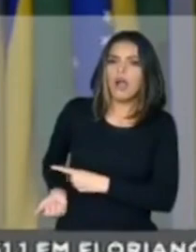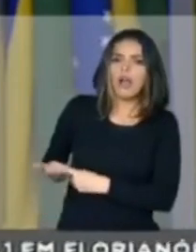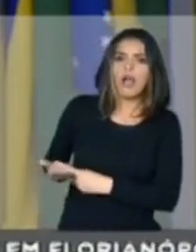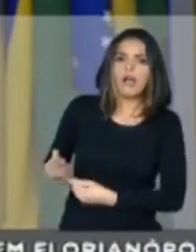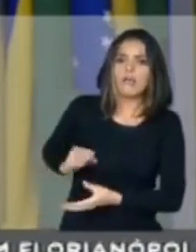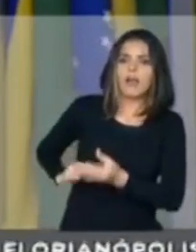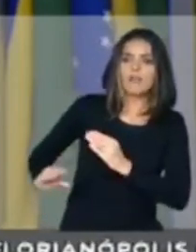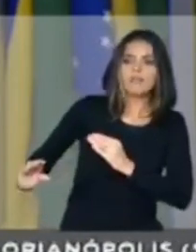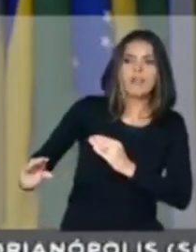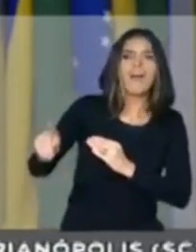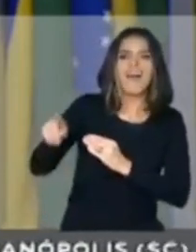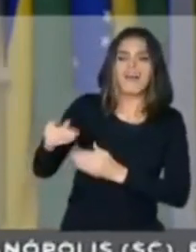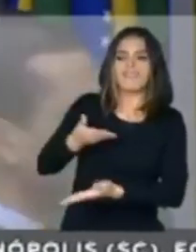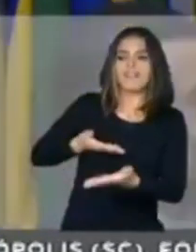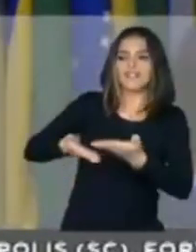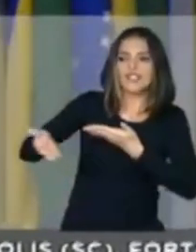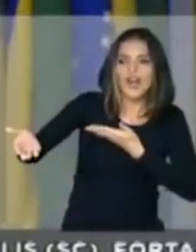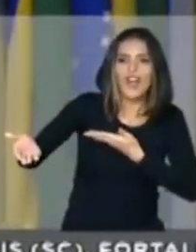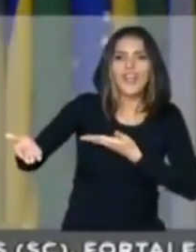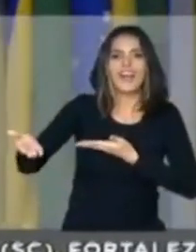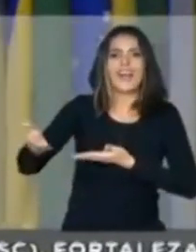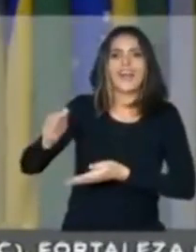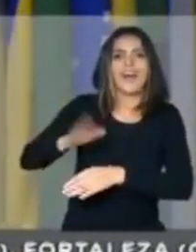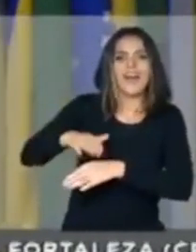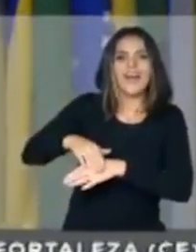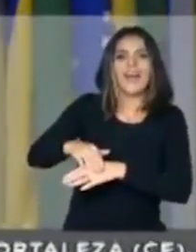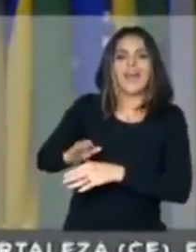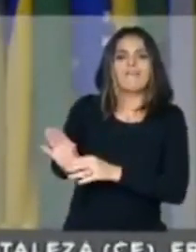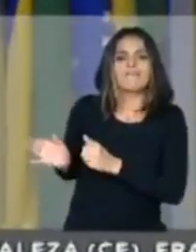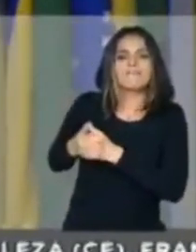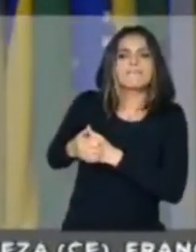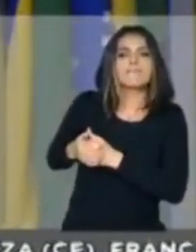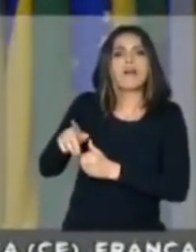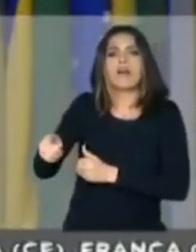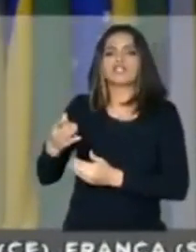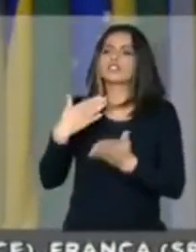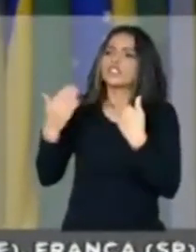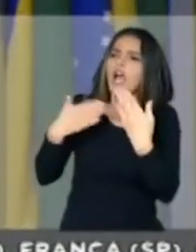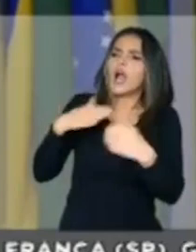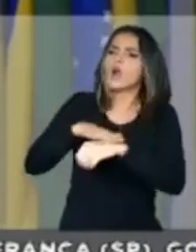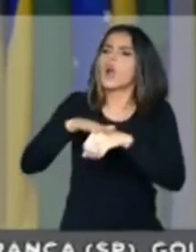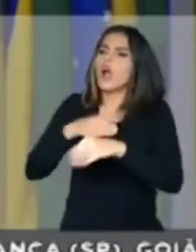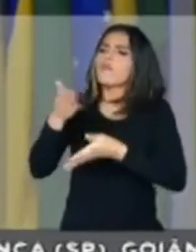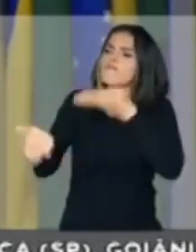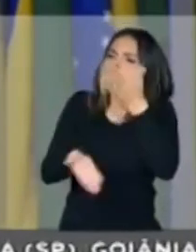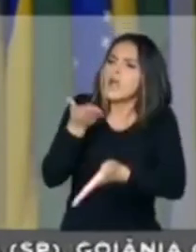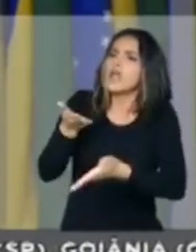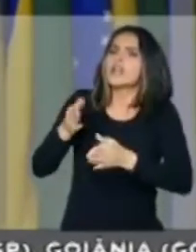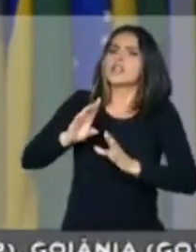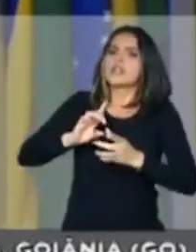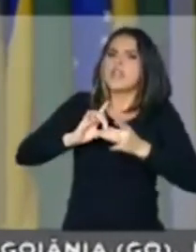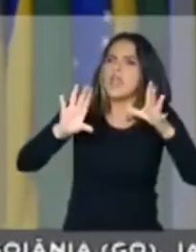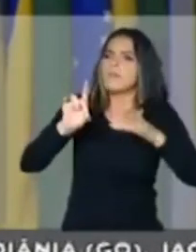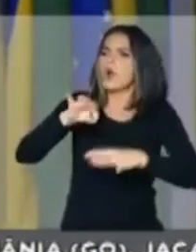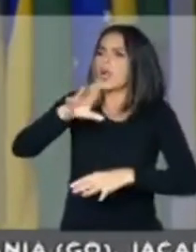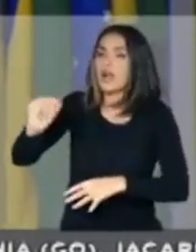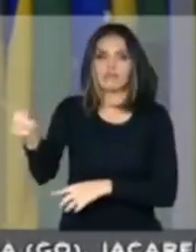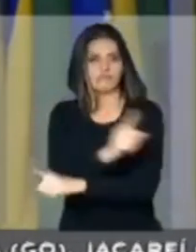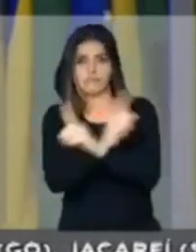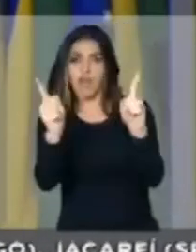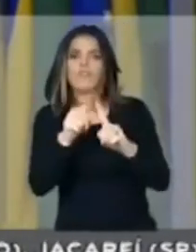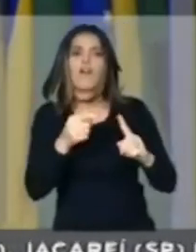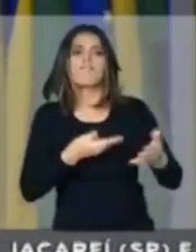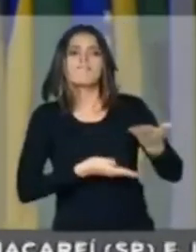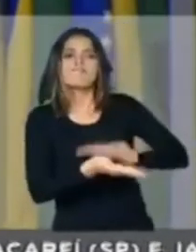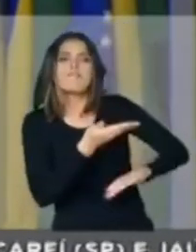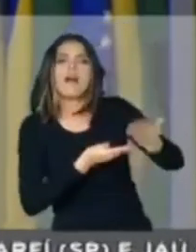para governar na base da propina e não do diálogo, do convencimento da democracia. Portanto, foram os governos que,